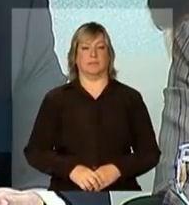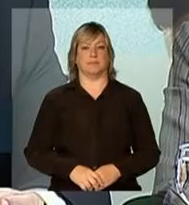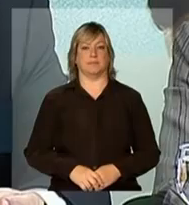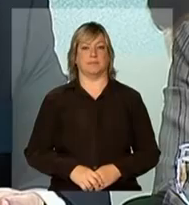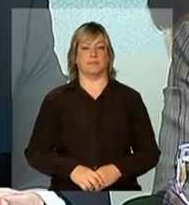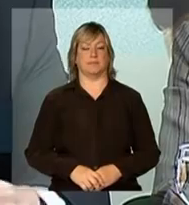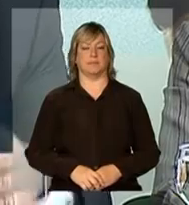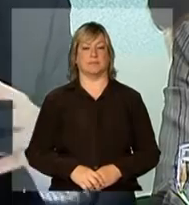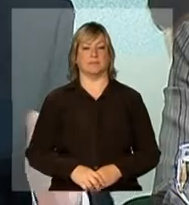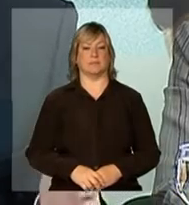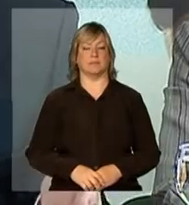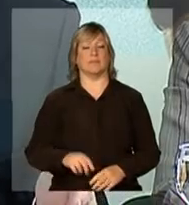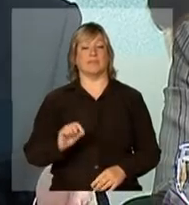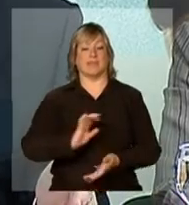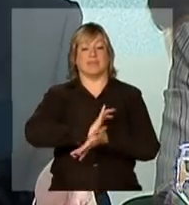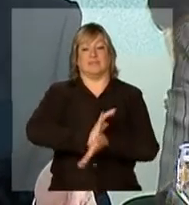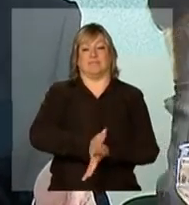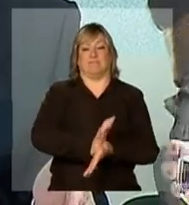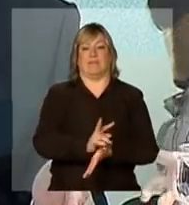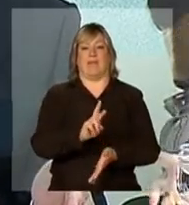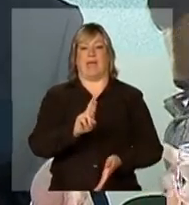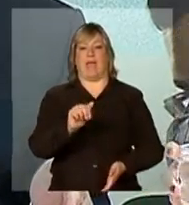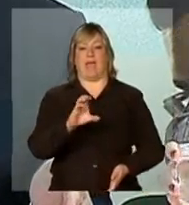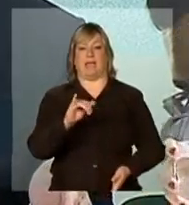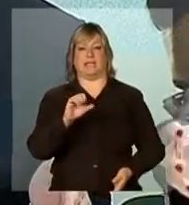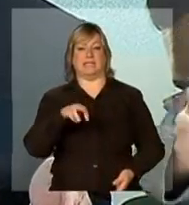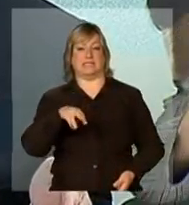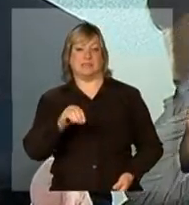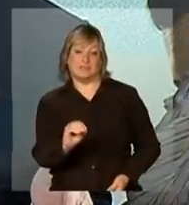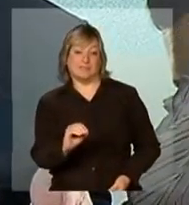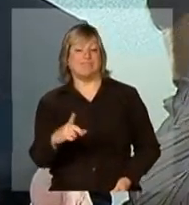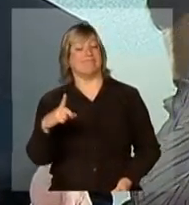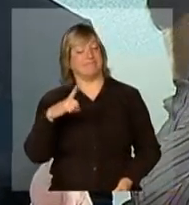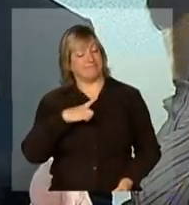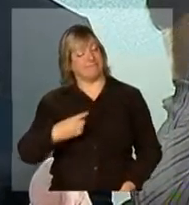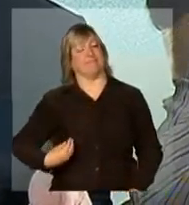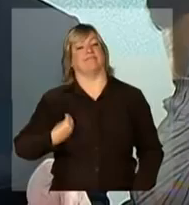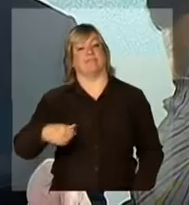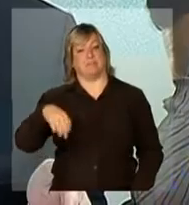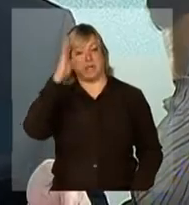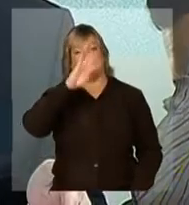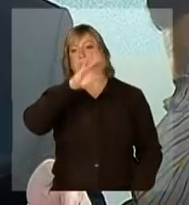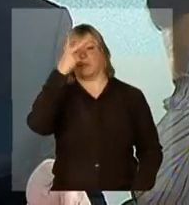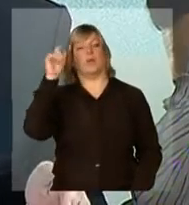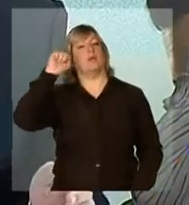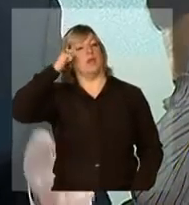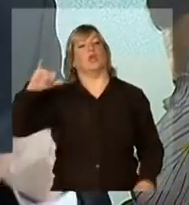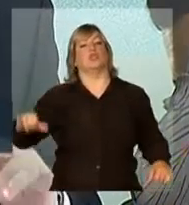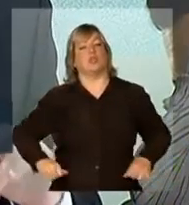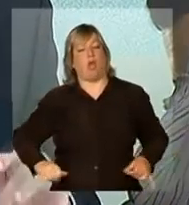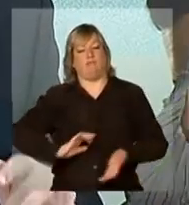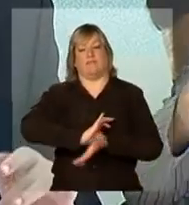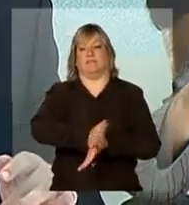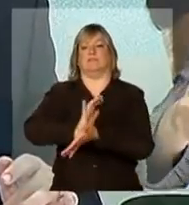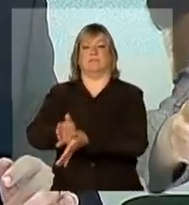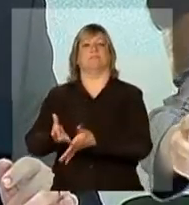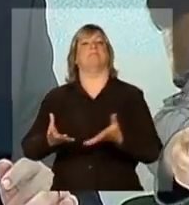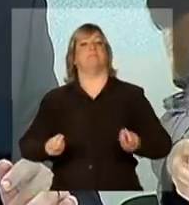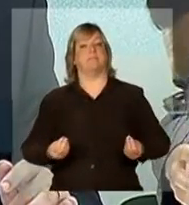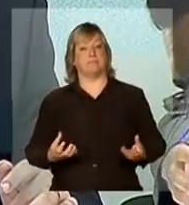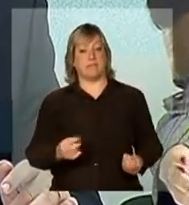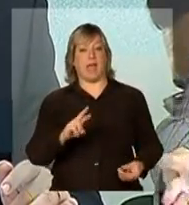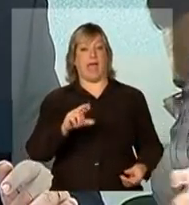Eh, o racismo institucional, que ainda é um fato no Brasil, ainda é uma realidade no Brasil, exacerva o